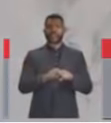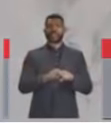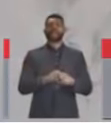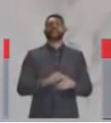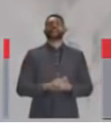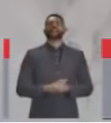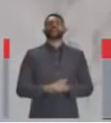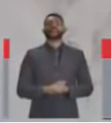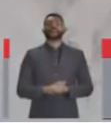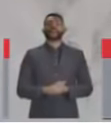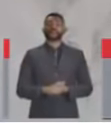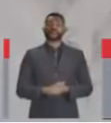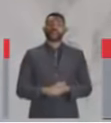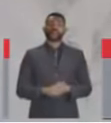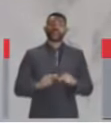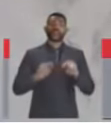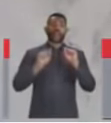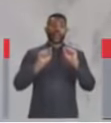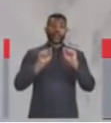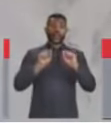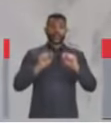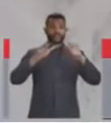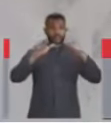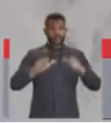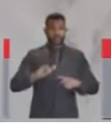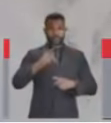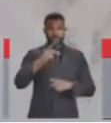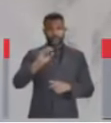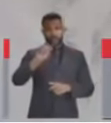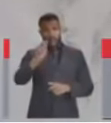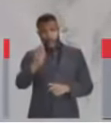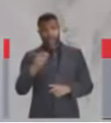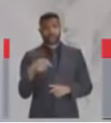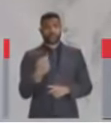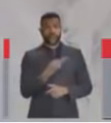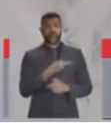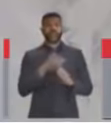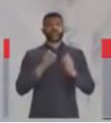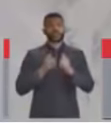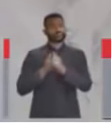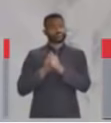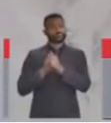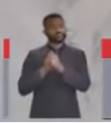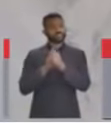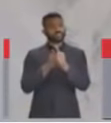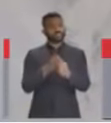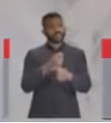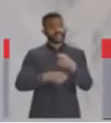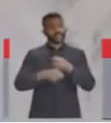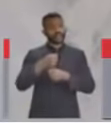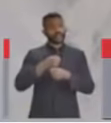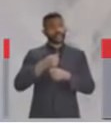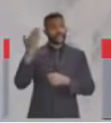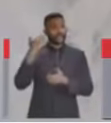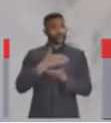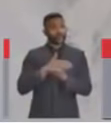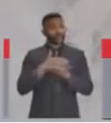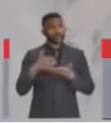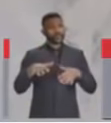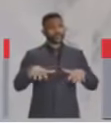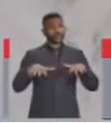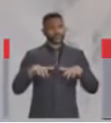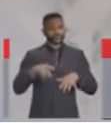Santista agora a questão de pó é muito grave seu presidente Nós já estamos acompanhando como esse Desde o ano passado fizemos